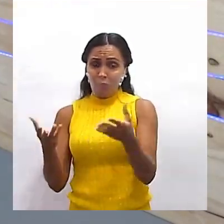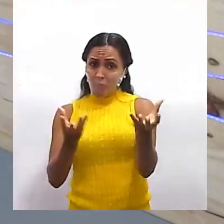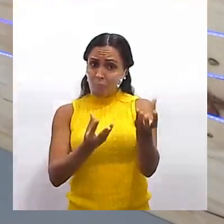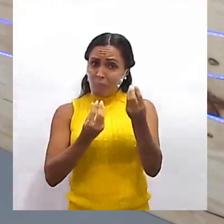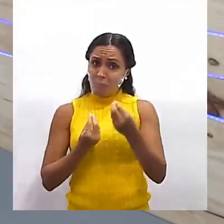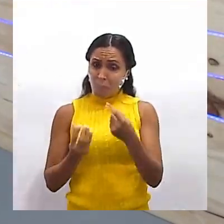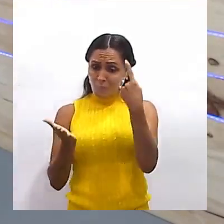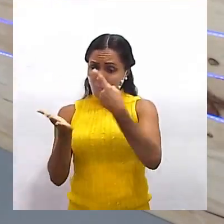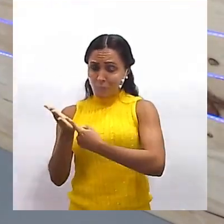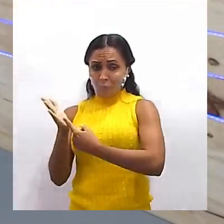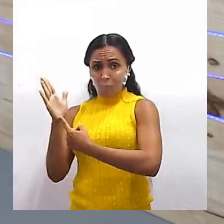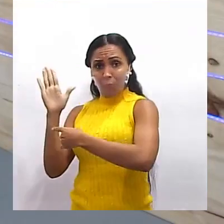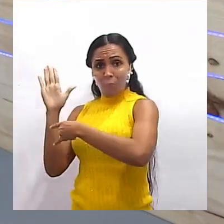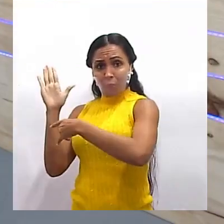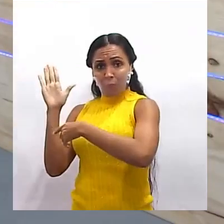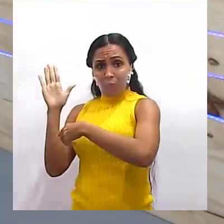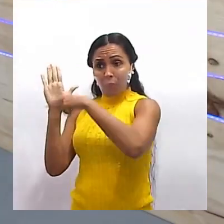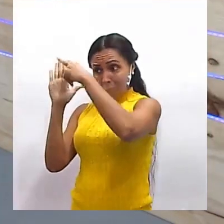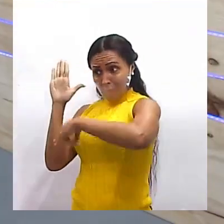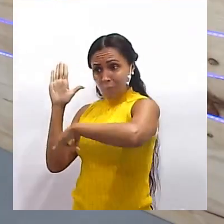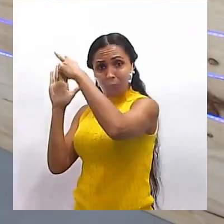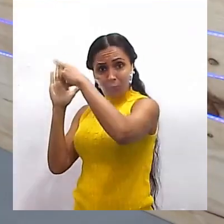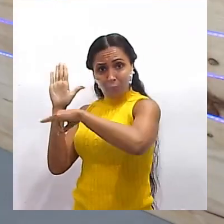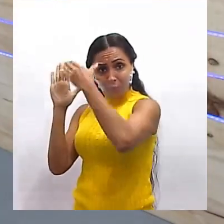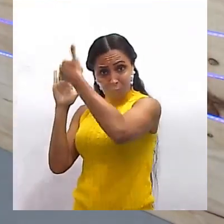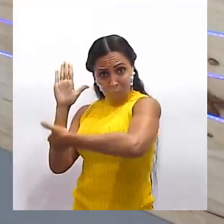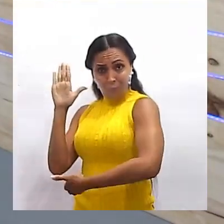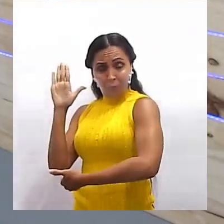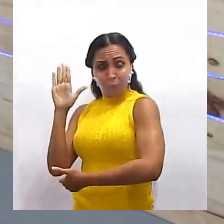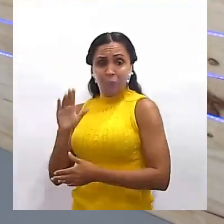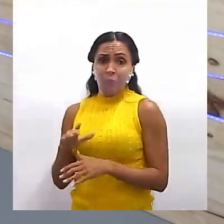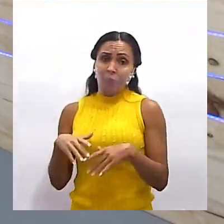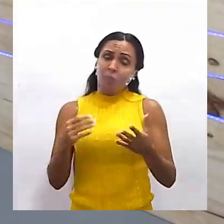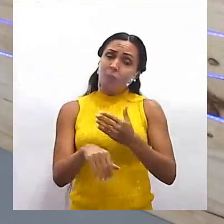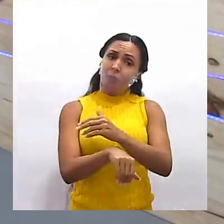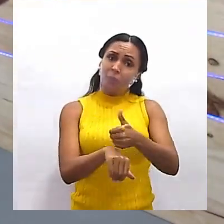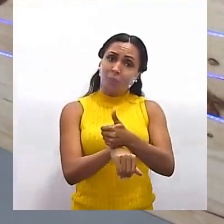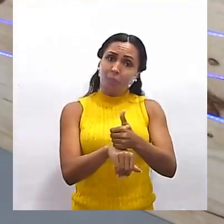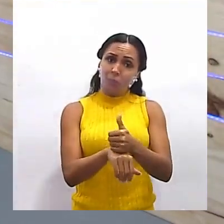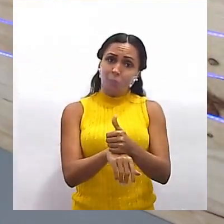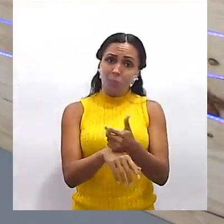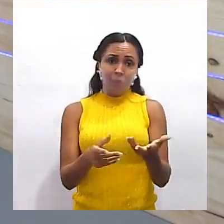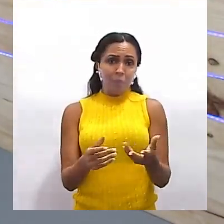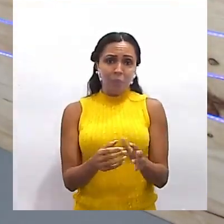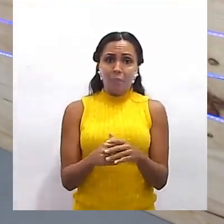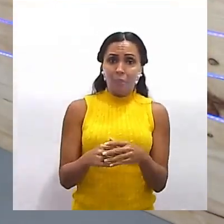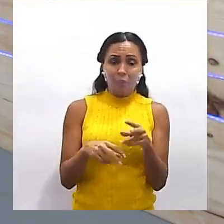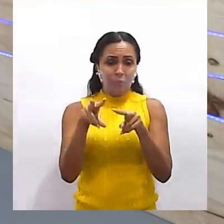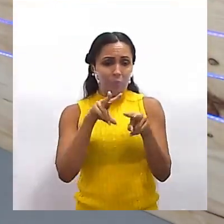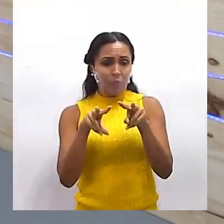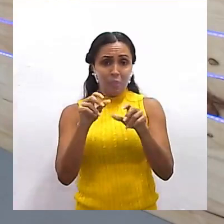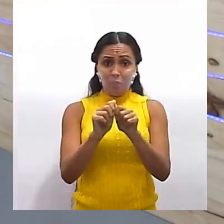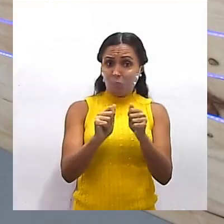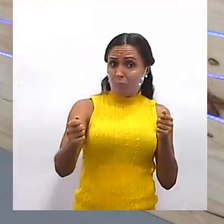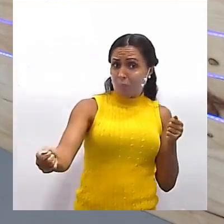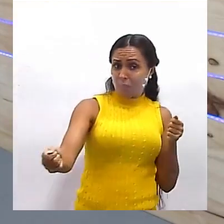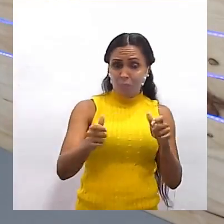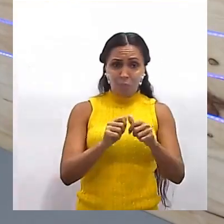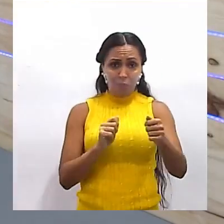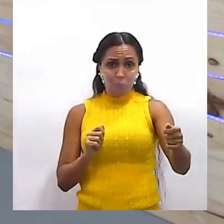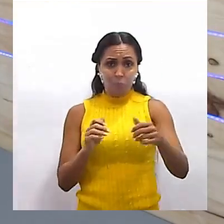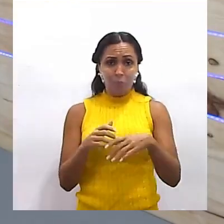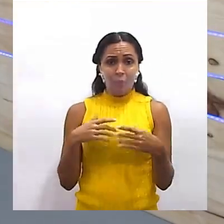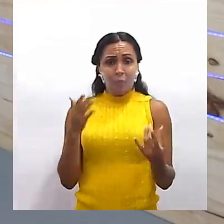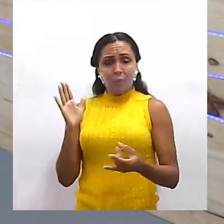com a nota, se está de acordo com a qualidade, se não está rasgado, e se está de acordo com o documento, que é a nota